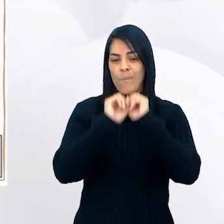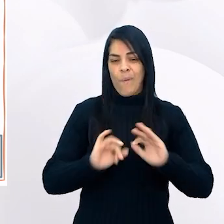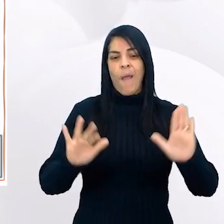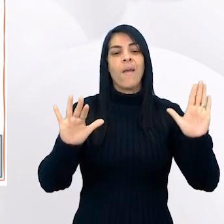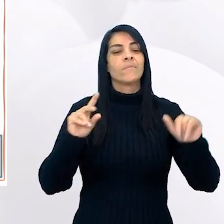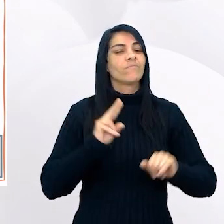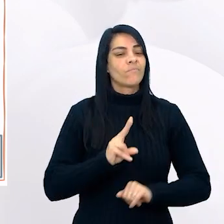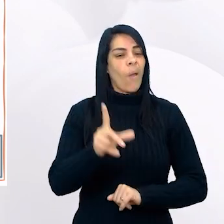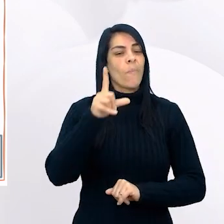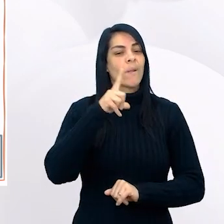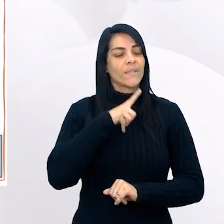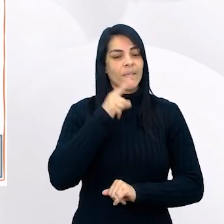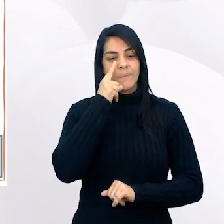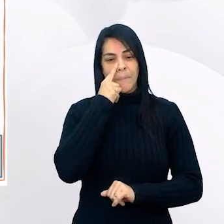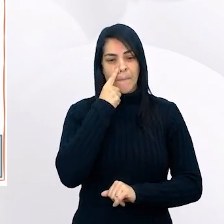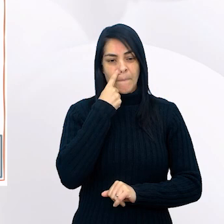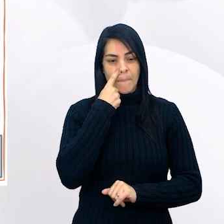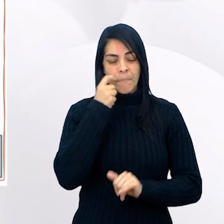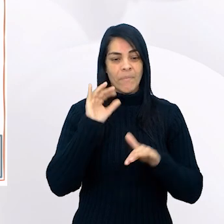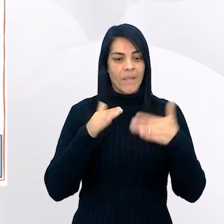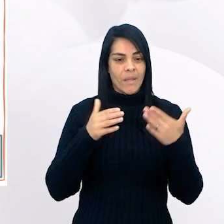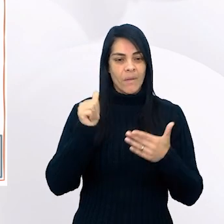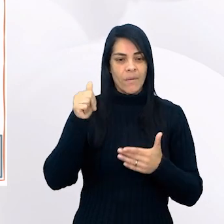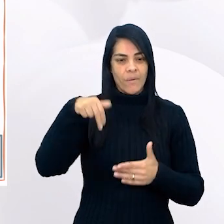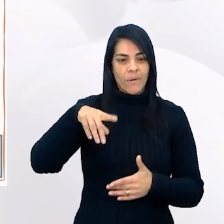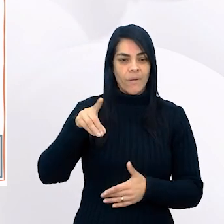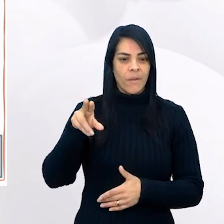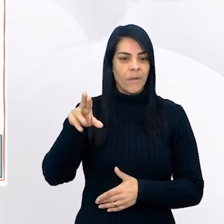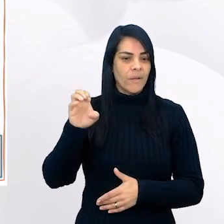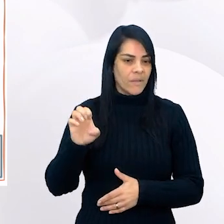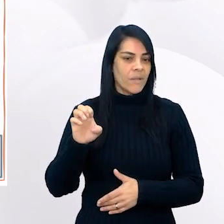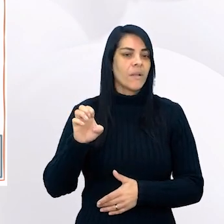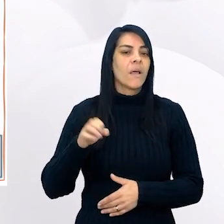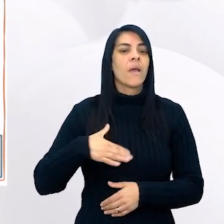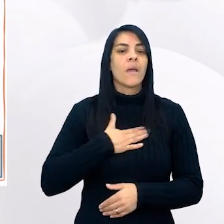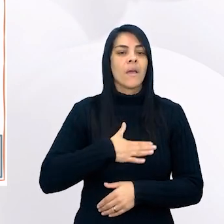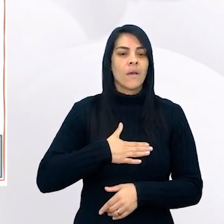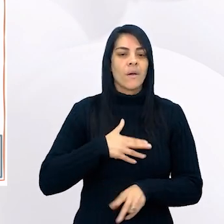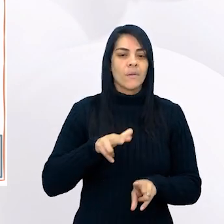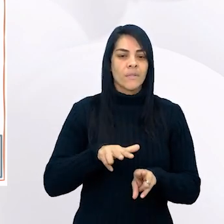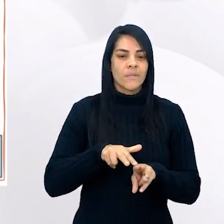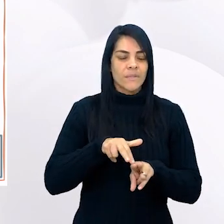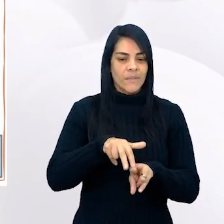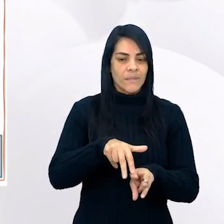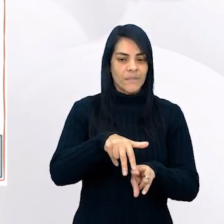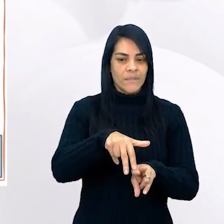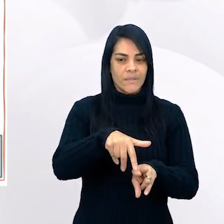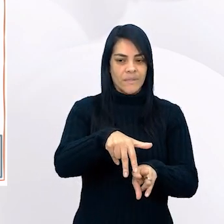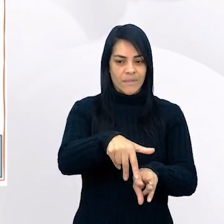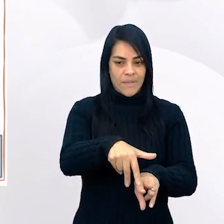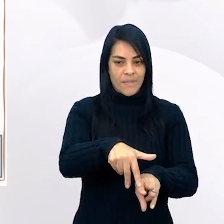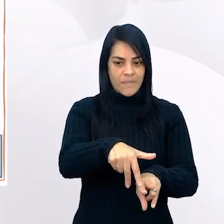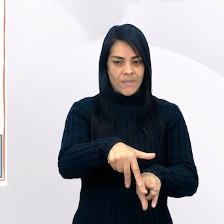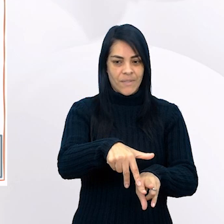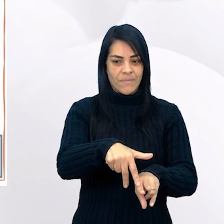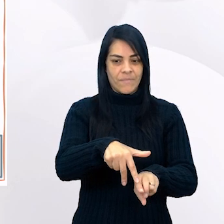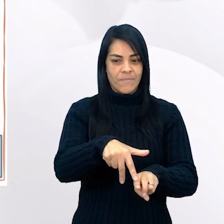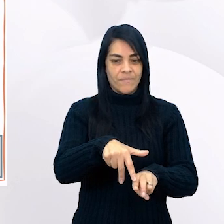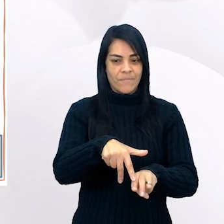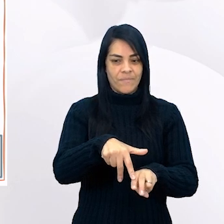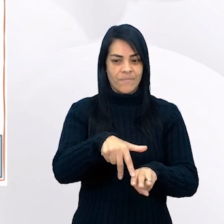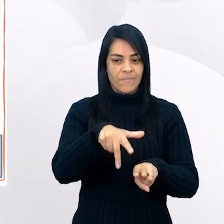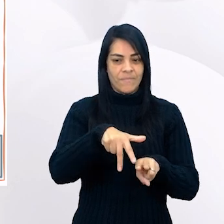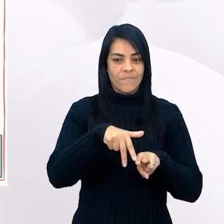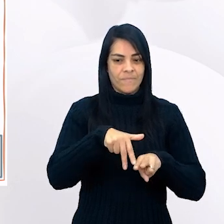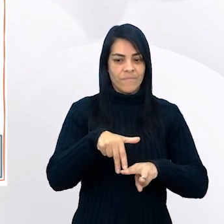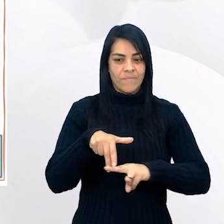disparadora. Então, André gosta de skate. Deixa eu só tentar, a gente está mudando de lugar aqui, gente. Espera aí, que